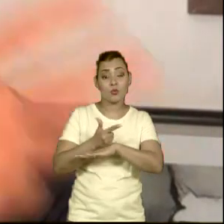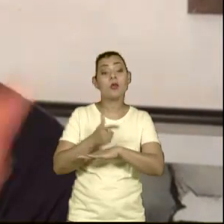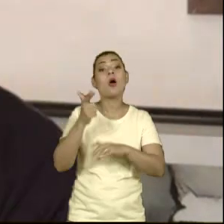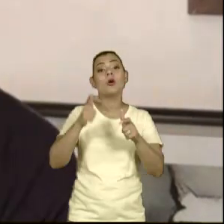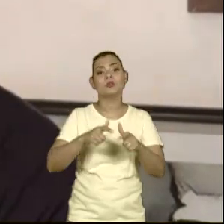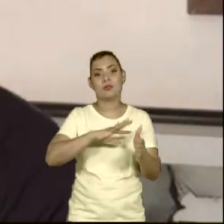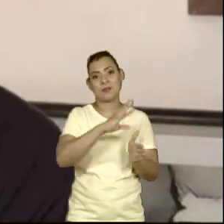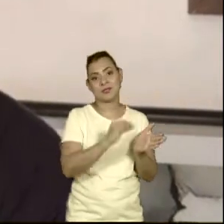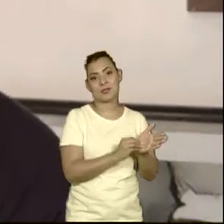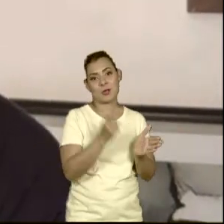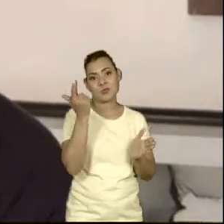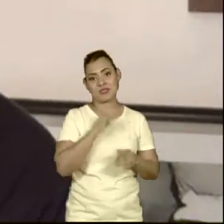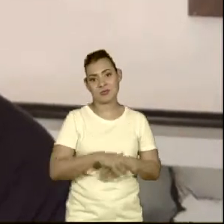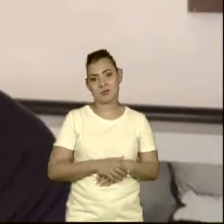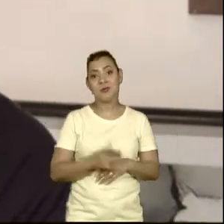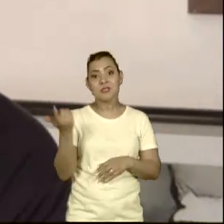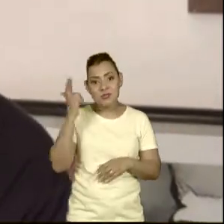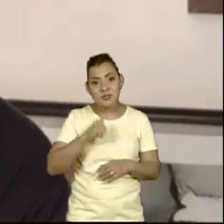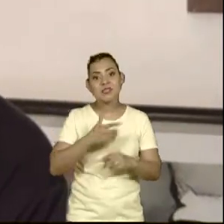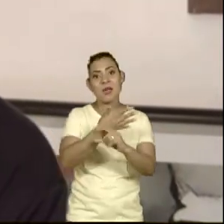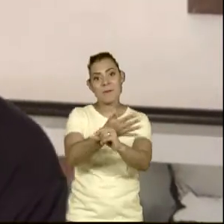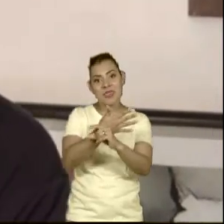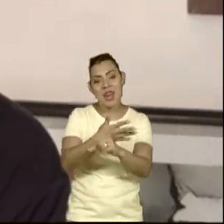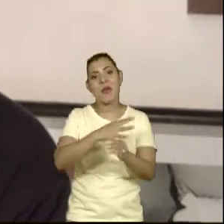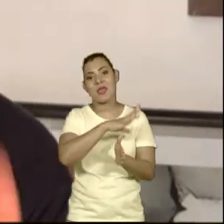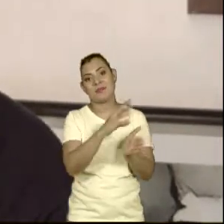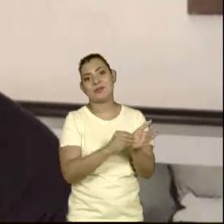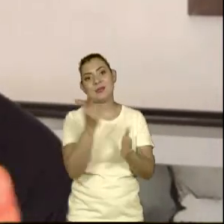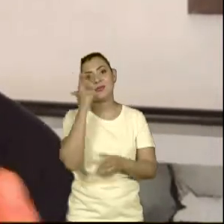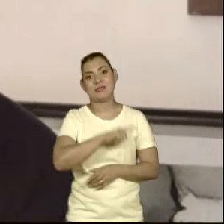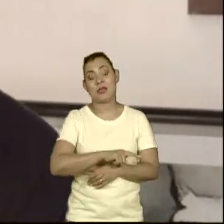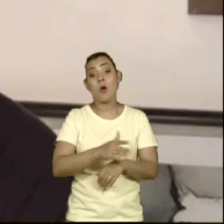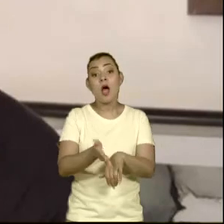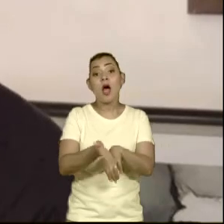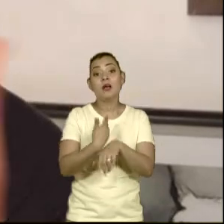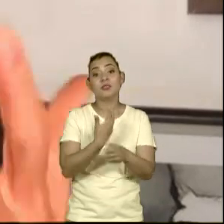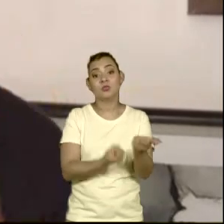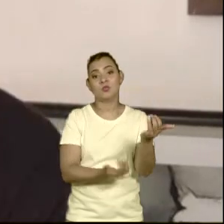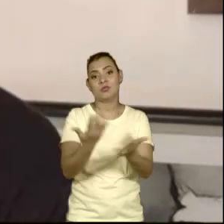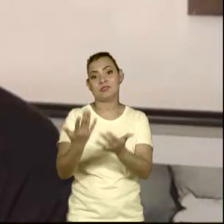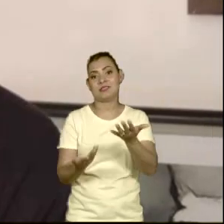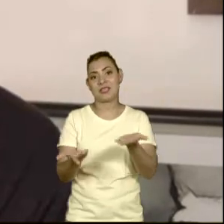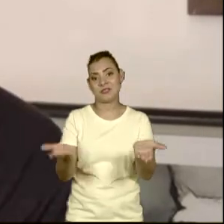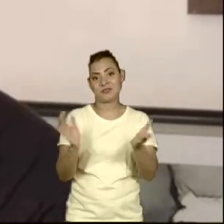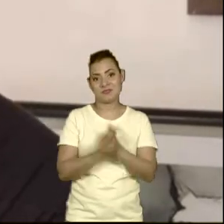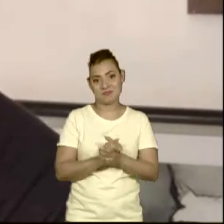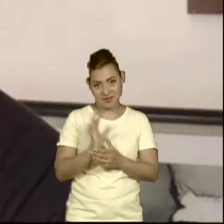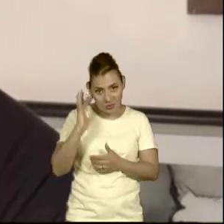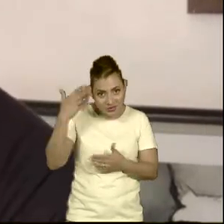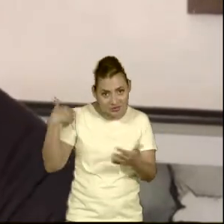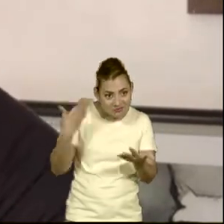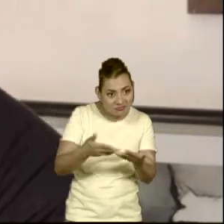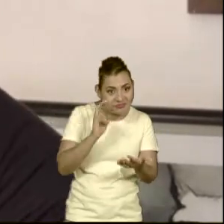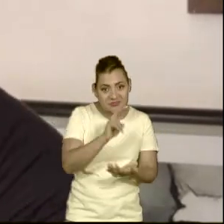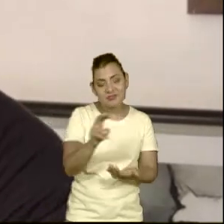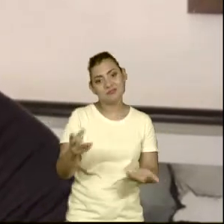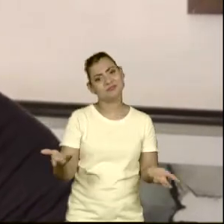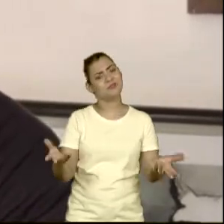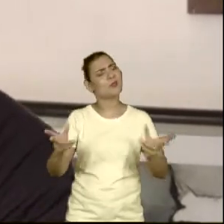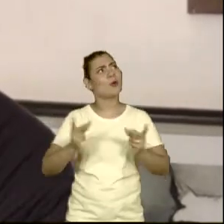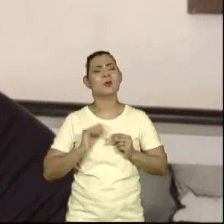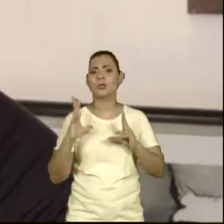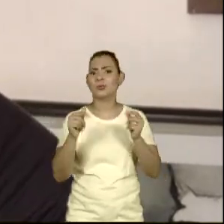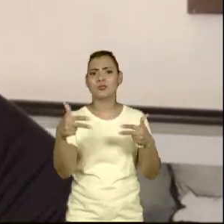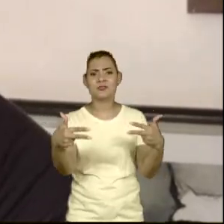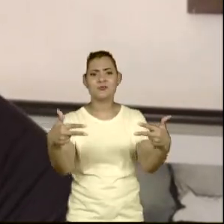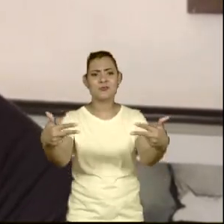na Amazônia, gente. Ou seja, a gente conseguiu filmar no Pantanal e na Amazônia antes dos incêndios que estão acontecendo de maneira louca, quer dizer, muita coisa que a